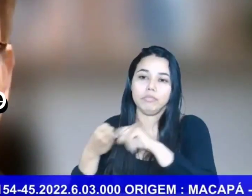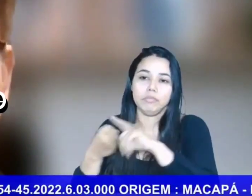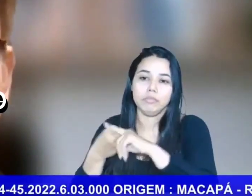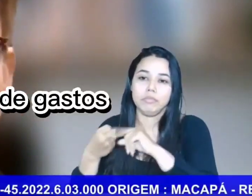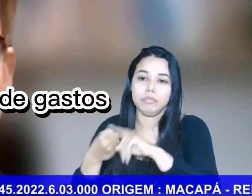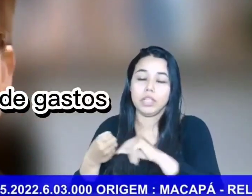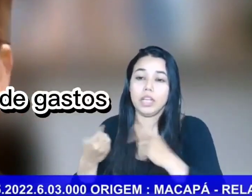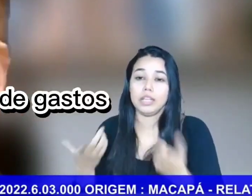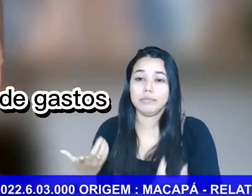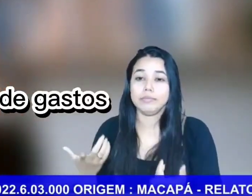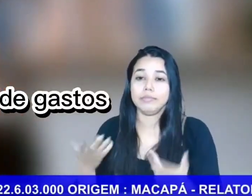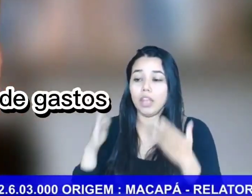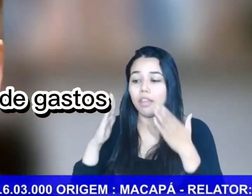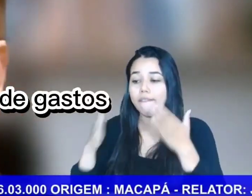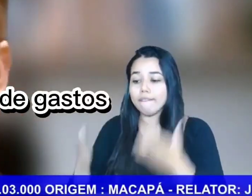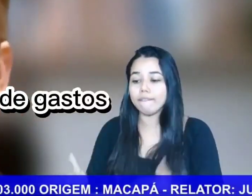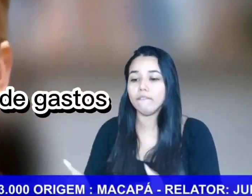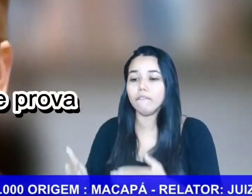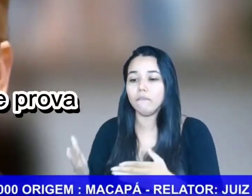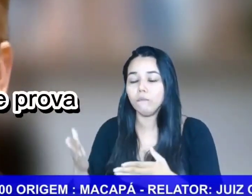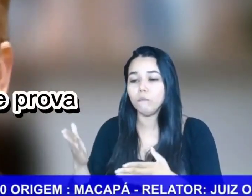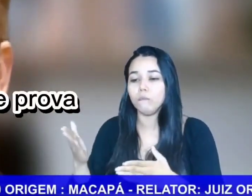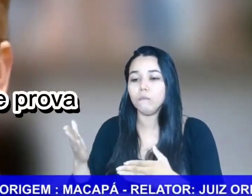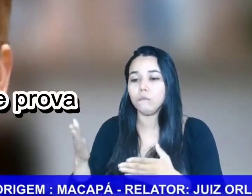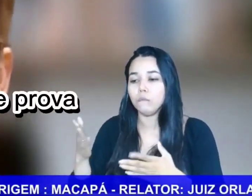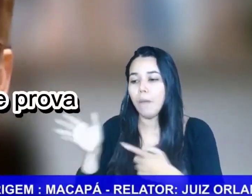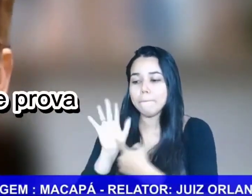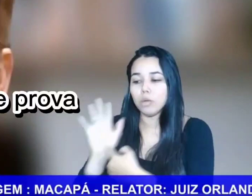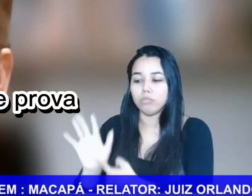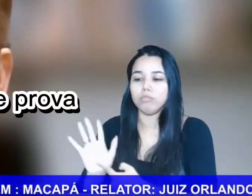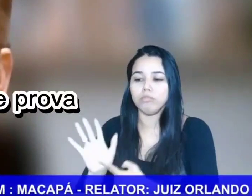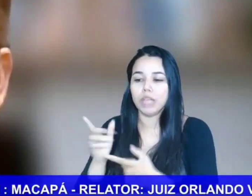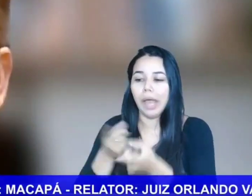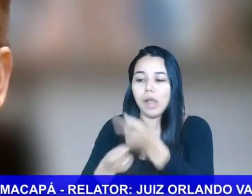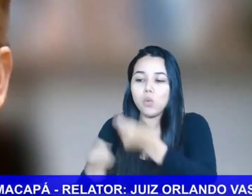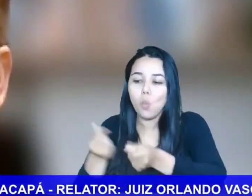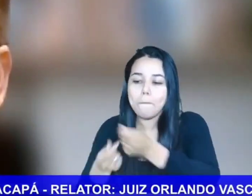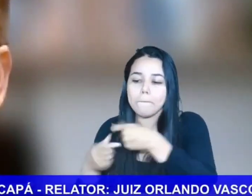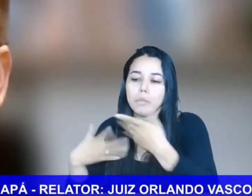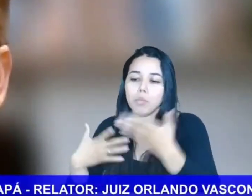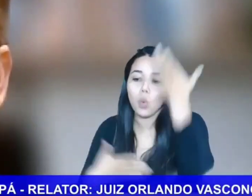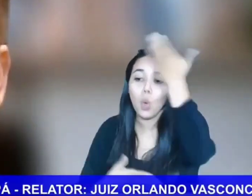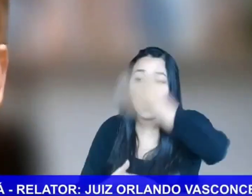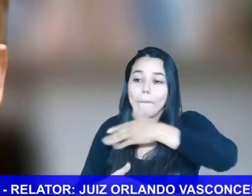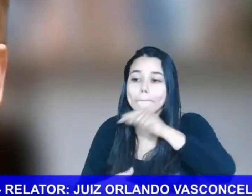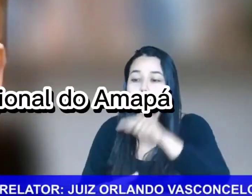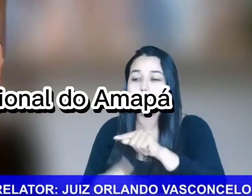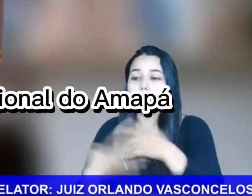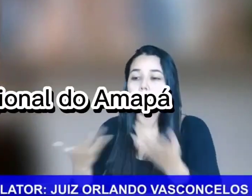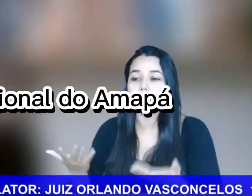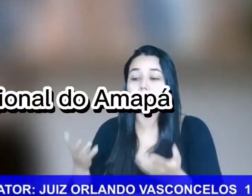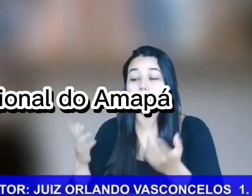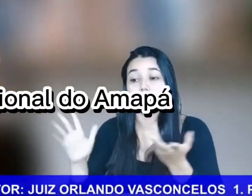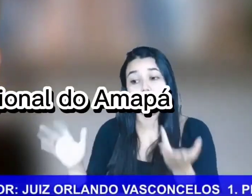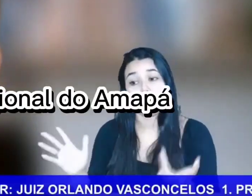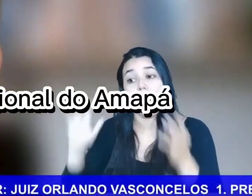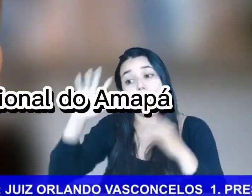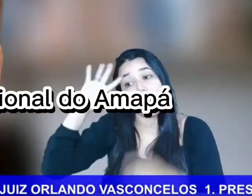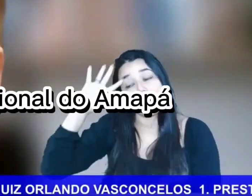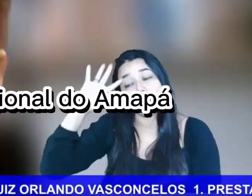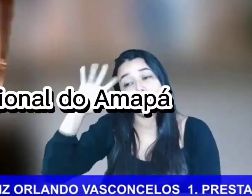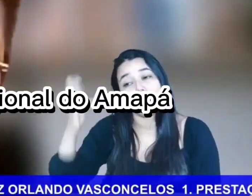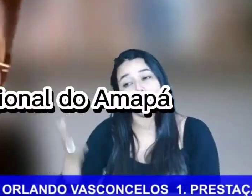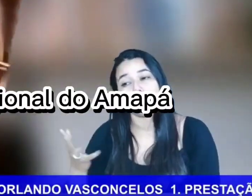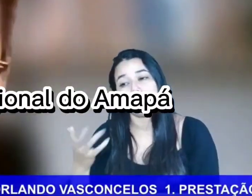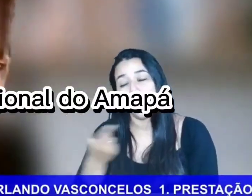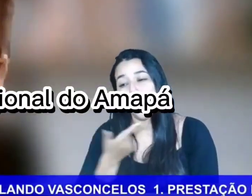se admite, para fim de comprovação de gastos, outros meios idôneos de prova. Nesse sentido, inclusive, já decidiu o